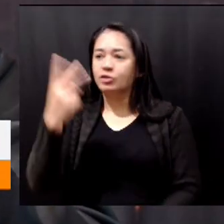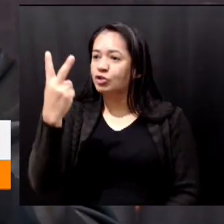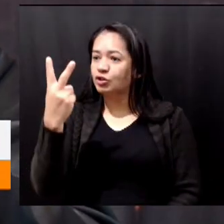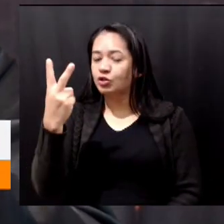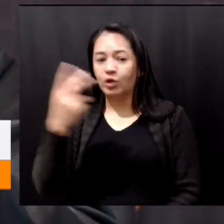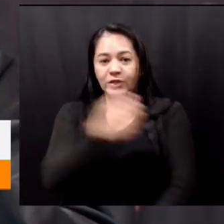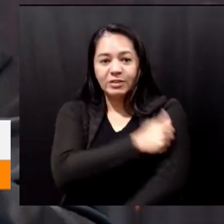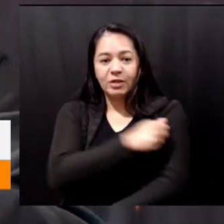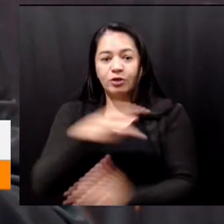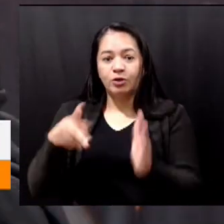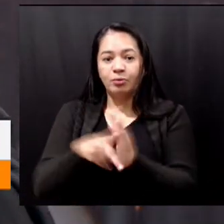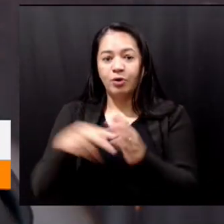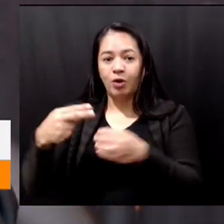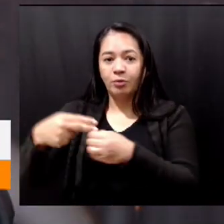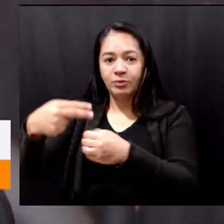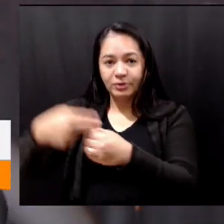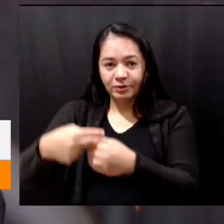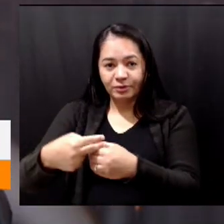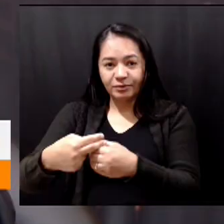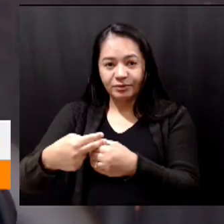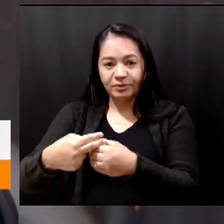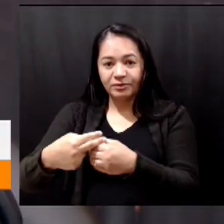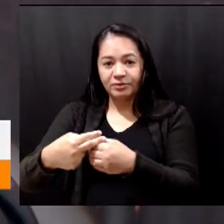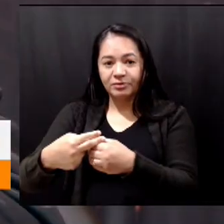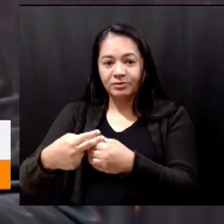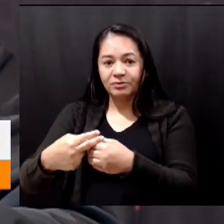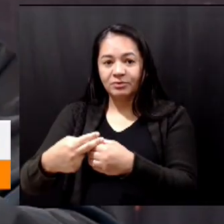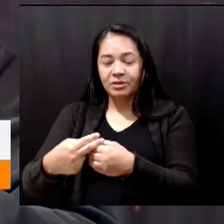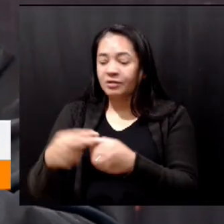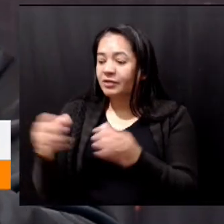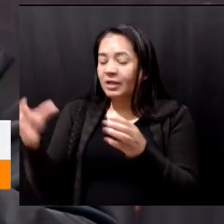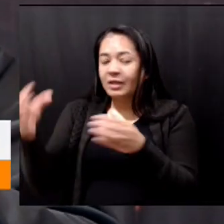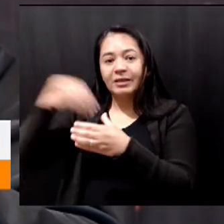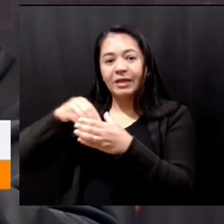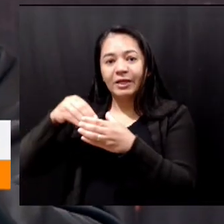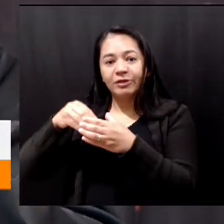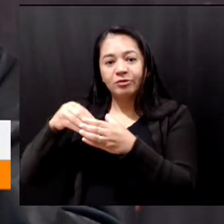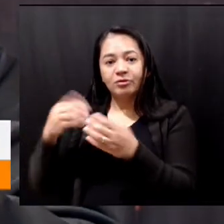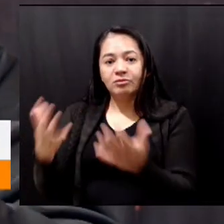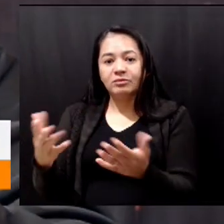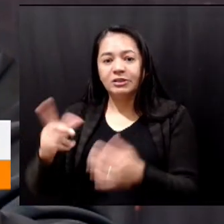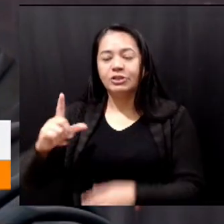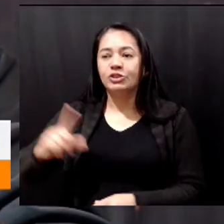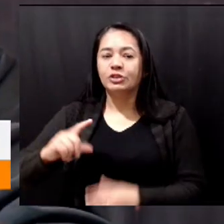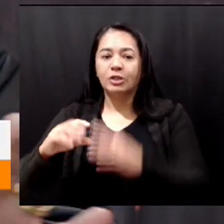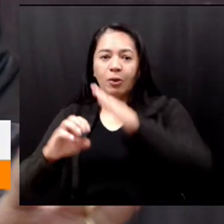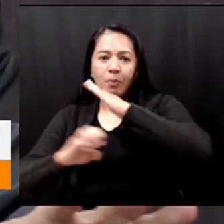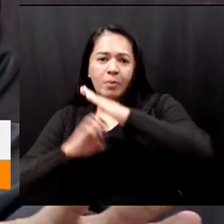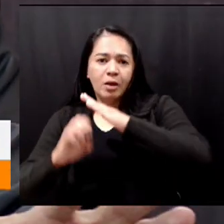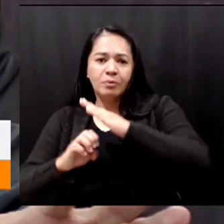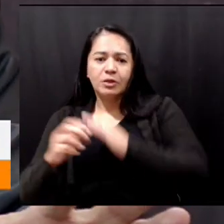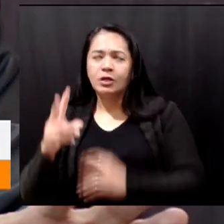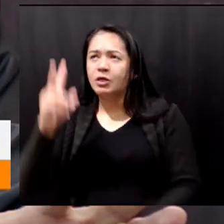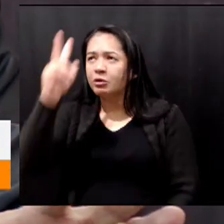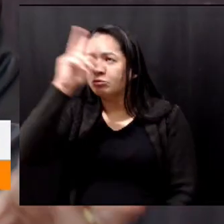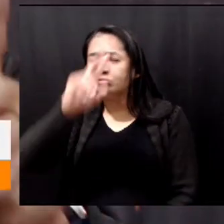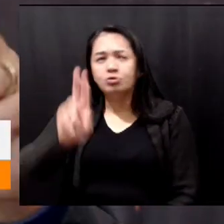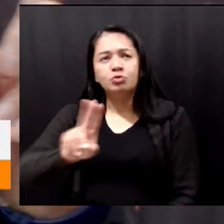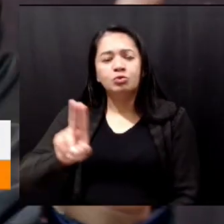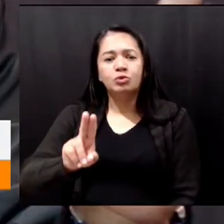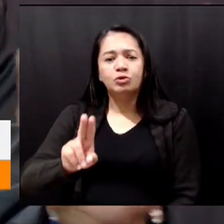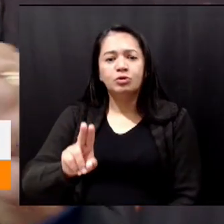Fabrício Bloise, que ficavam incubados dentro da incubadora e tinham uma empresa, que eu nem me lembro o nome, que não tem nada a ver com